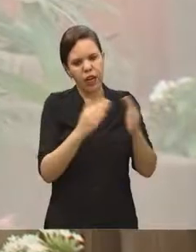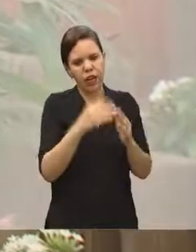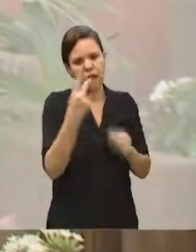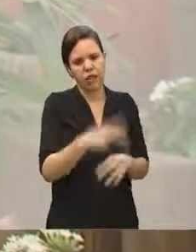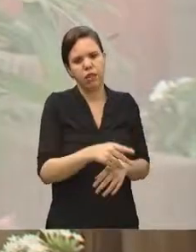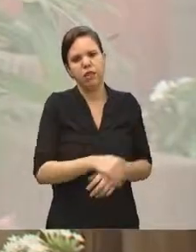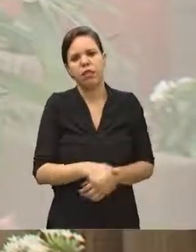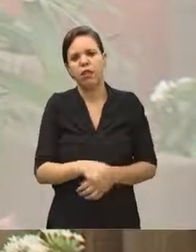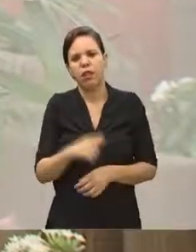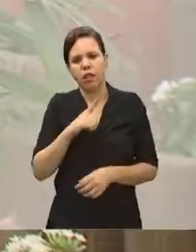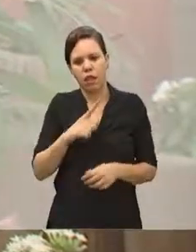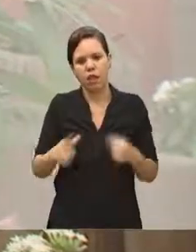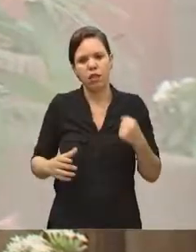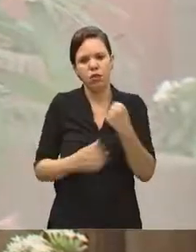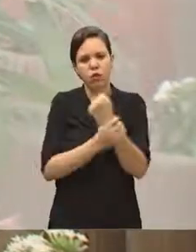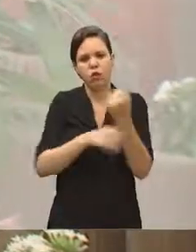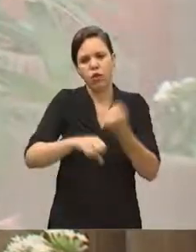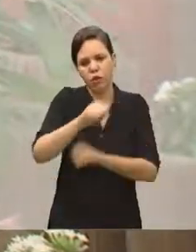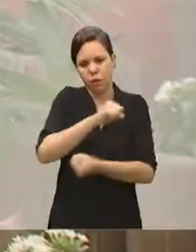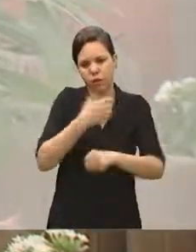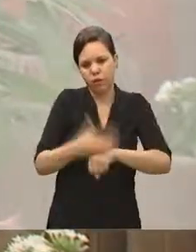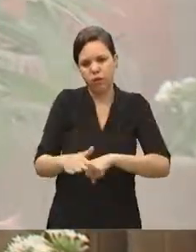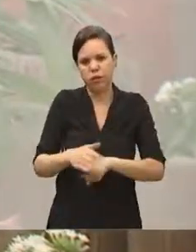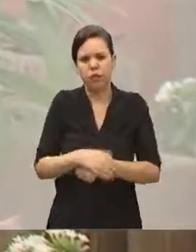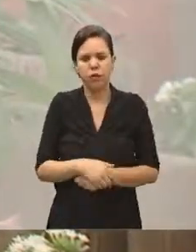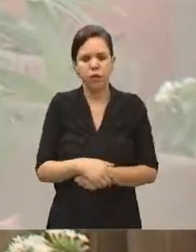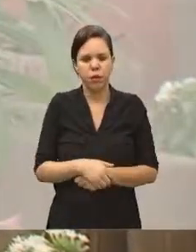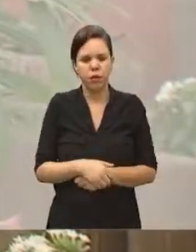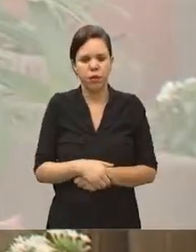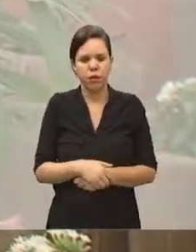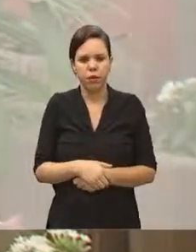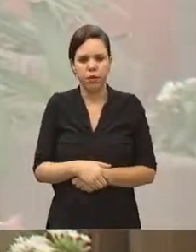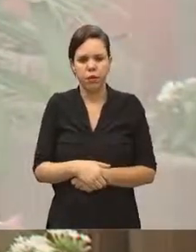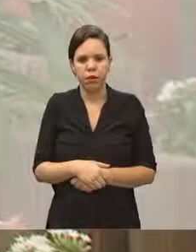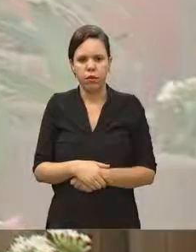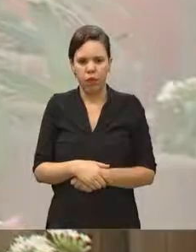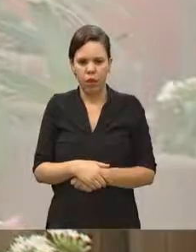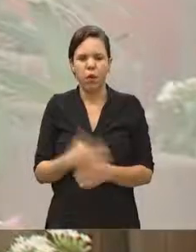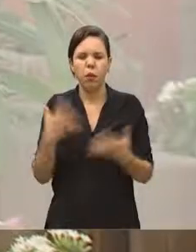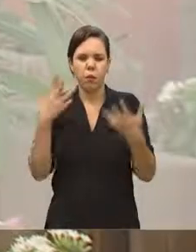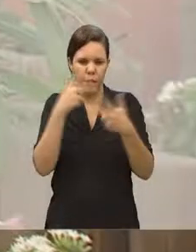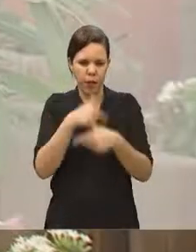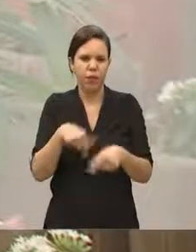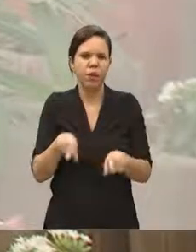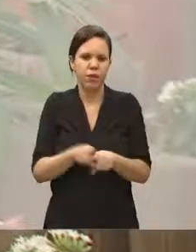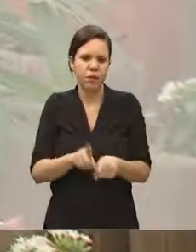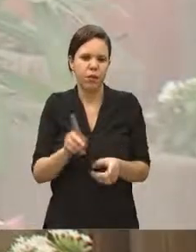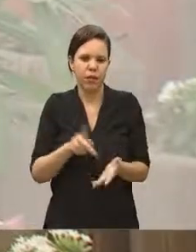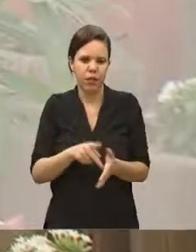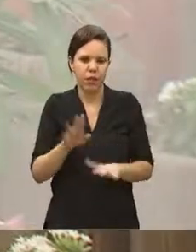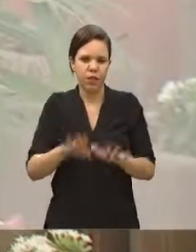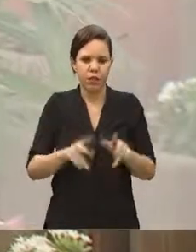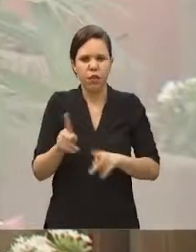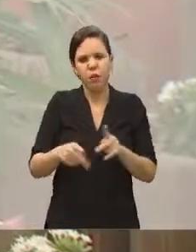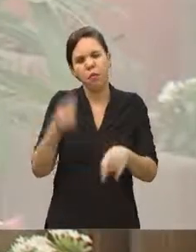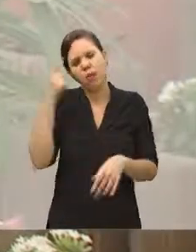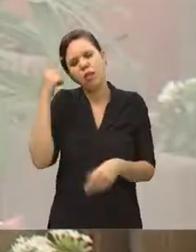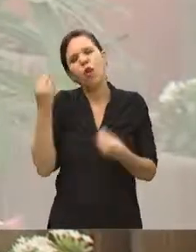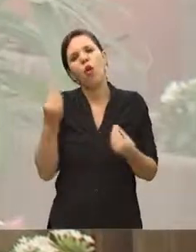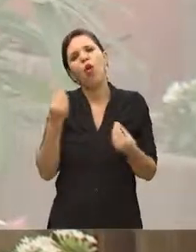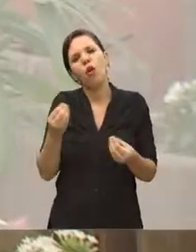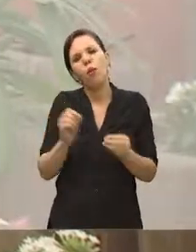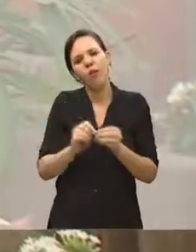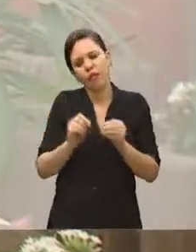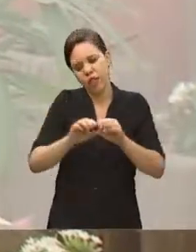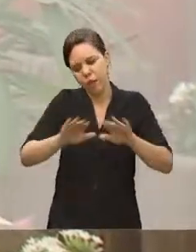dele para ter essa sustentabilidade na prática. Sustentabilidade com beleza também, porque às vezes as pessoas pensam, olha, como eu vou fazer